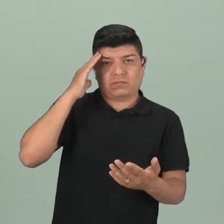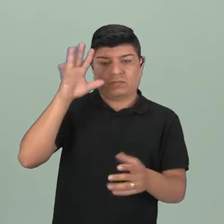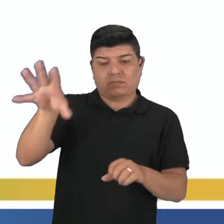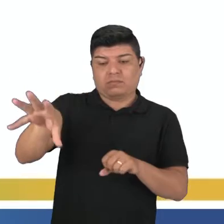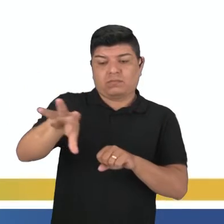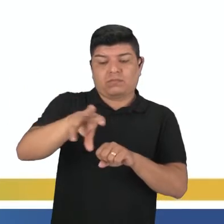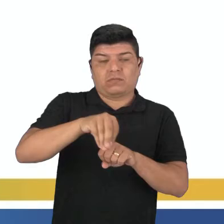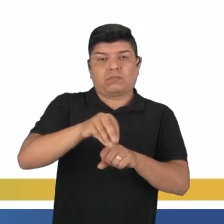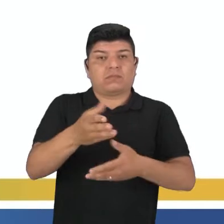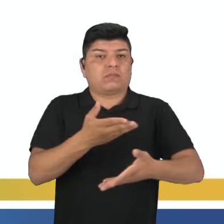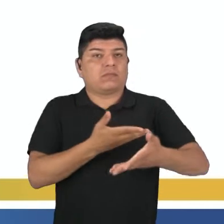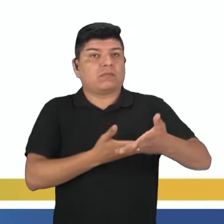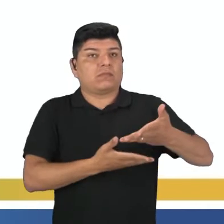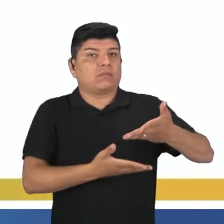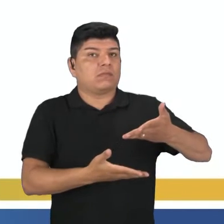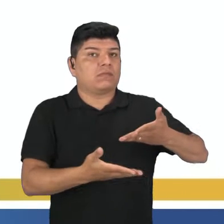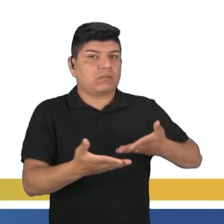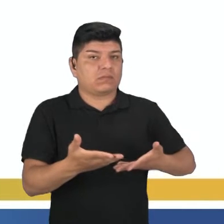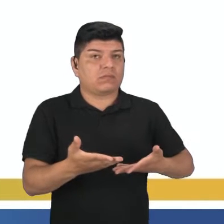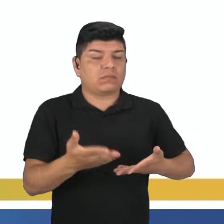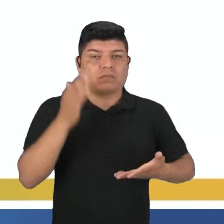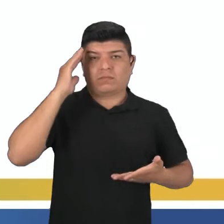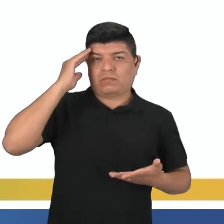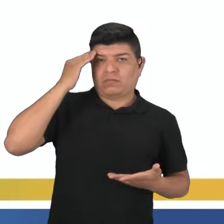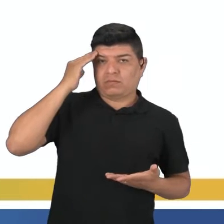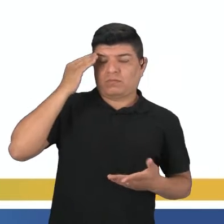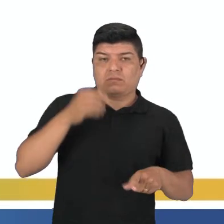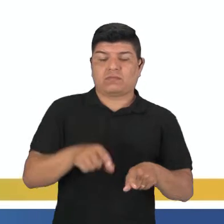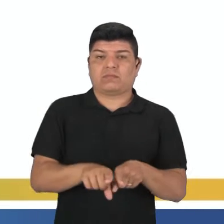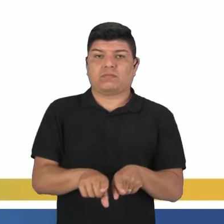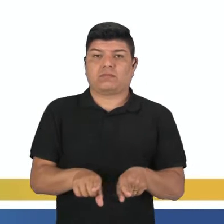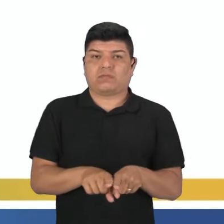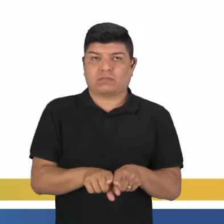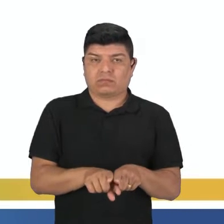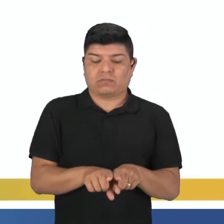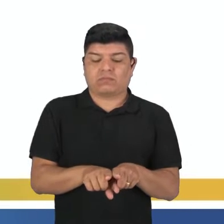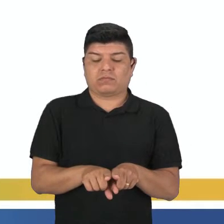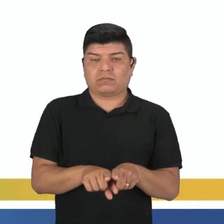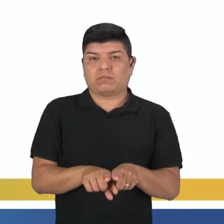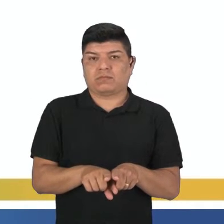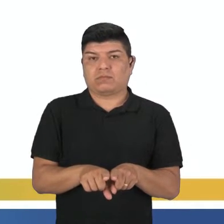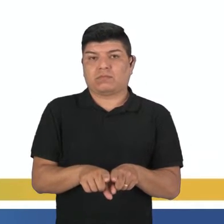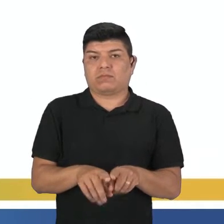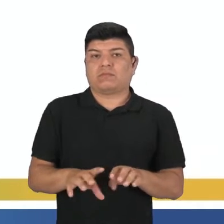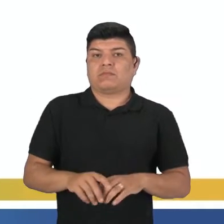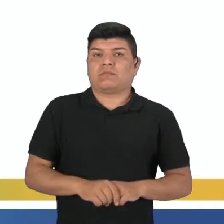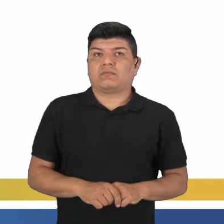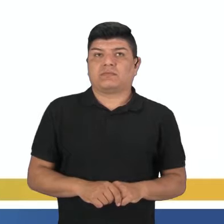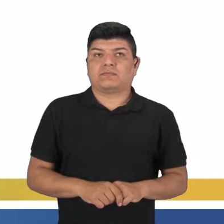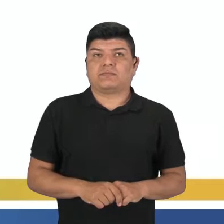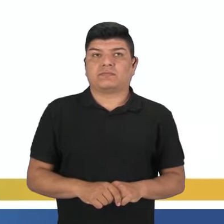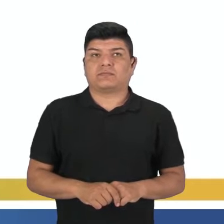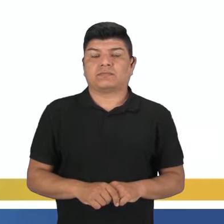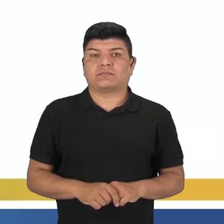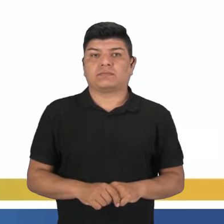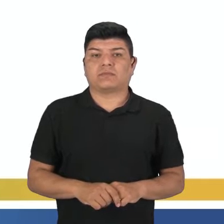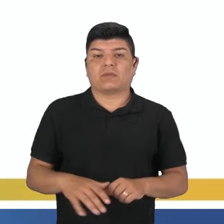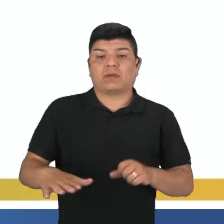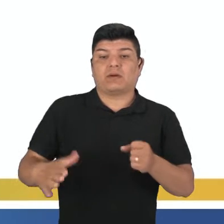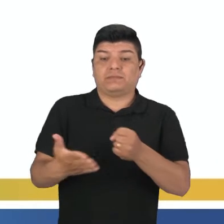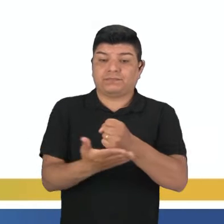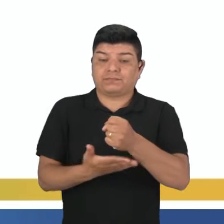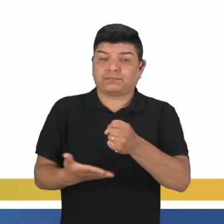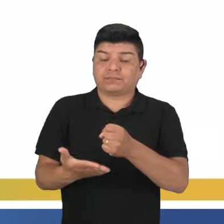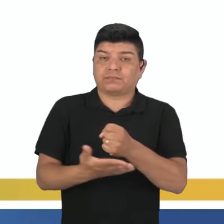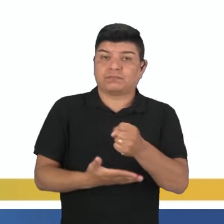quer compartilhar, ou seja, a questão da compreensão, né? Se baseia em hechos comprováveis, ou seja, se baseia em